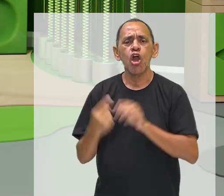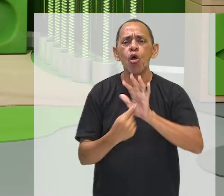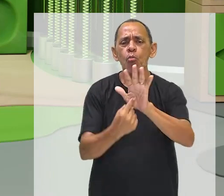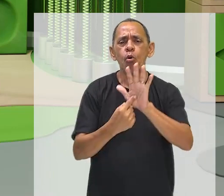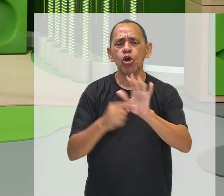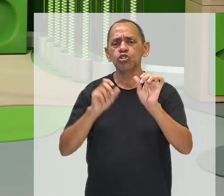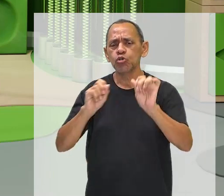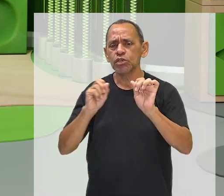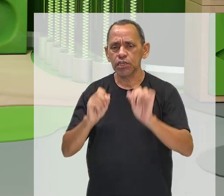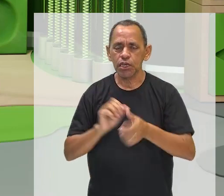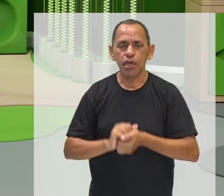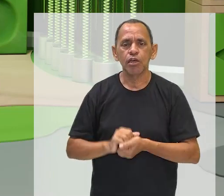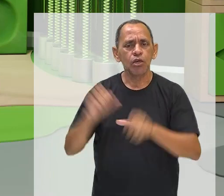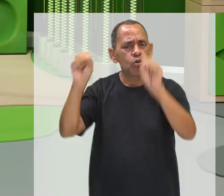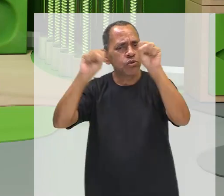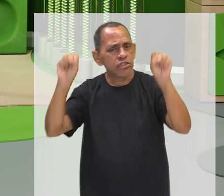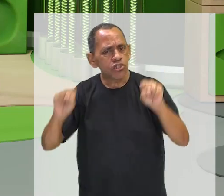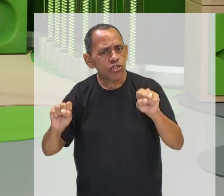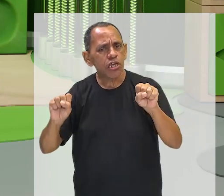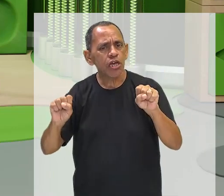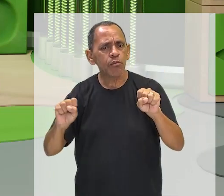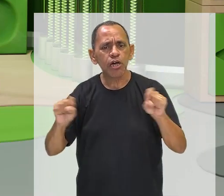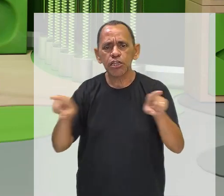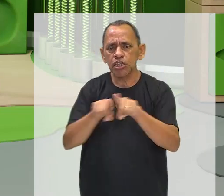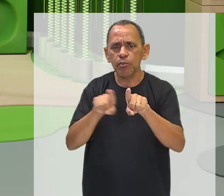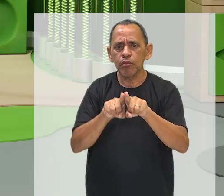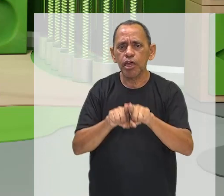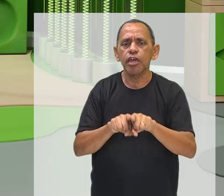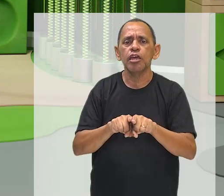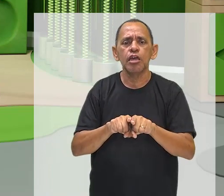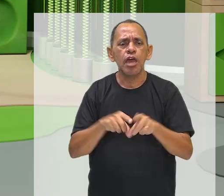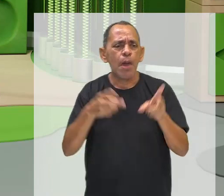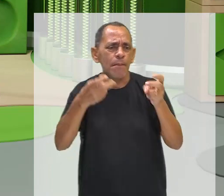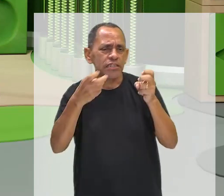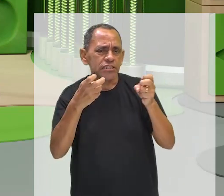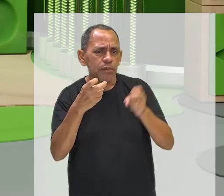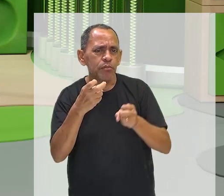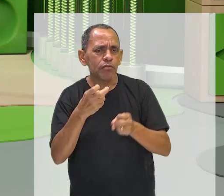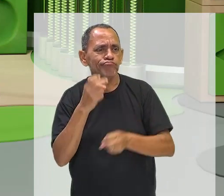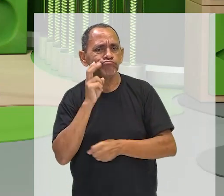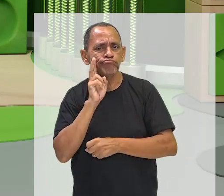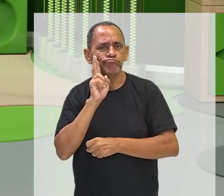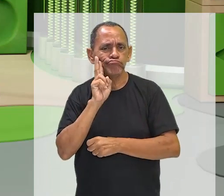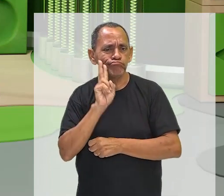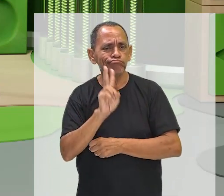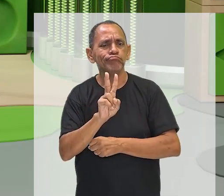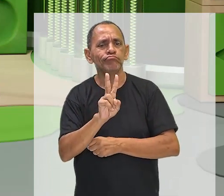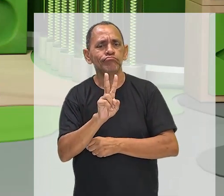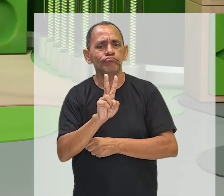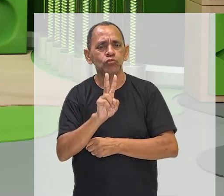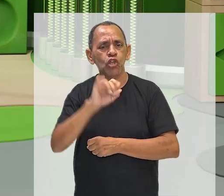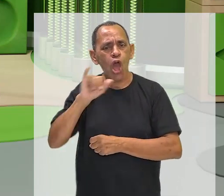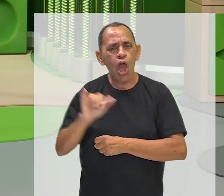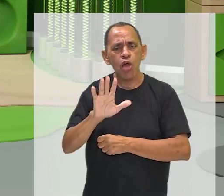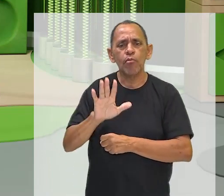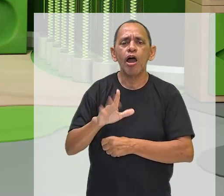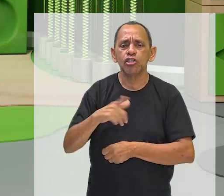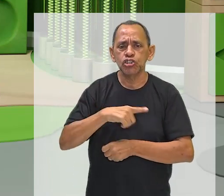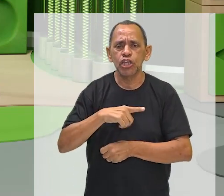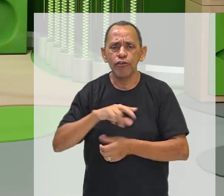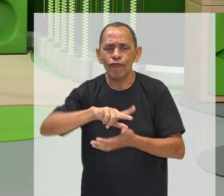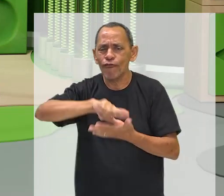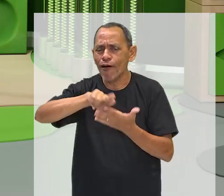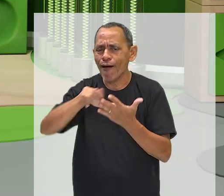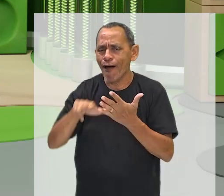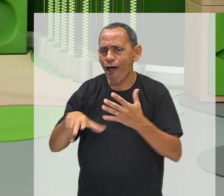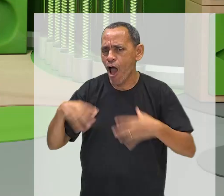tem aí o nosso esquema, né, em 3D, onde a gente consegue visualizar um corpo humano, né? Você visualiza ali diversos órgãos do